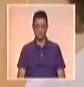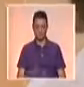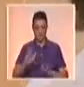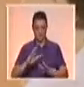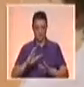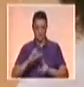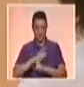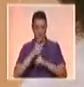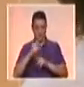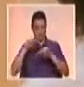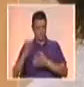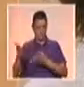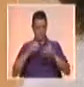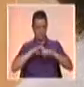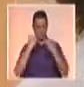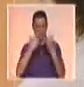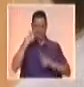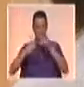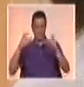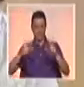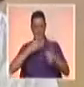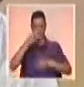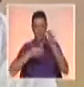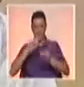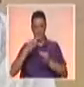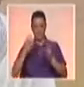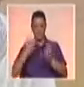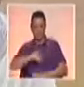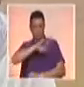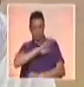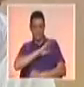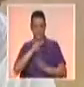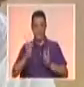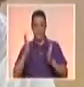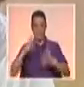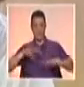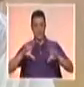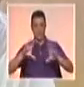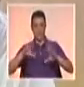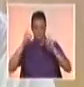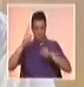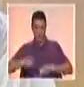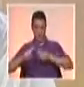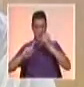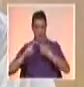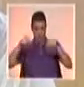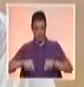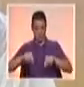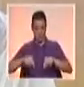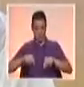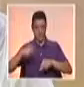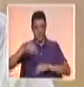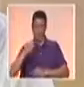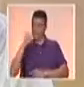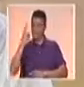Olá, Conceição Logo, bem-vinda à Sociedade Civil. Vamos falar desta Academia de Férias. Não é a primeira vez que acontece este ano, pois não é? Este ano é